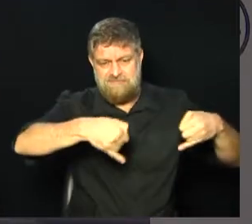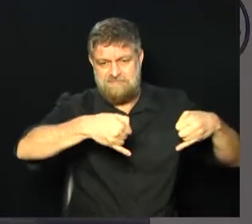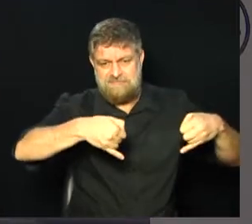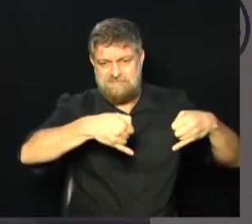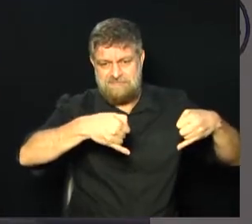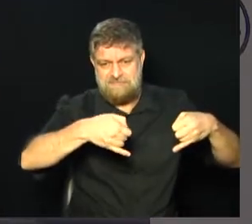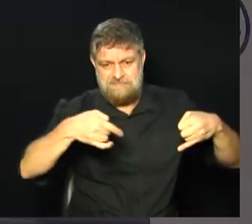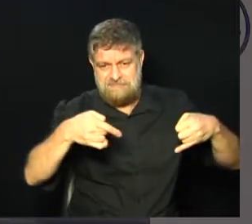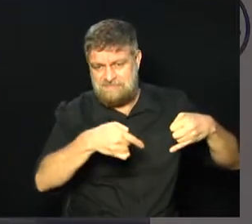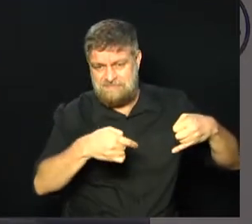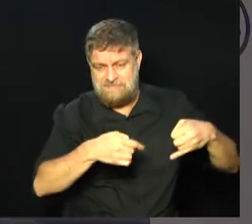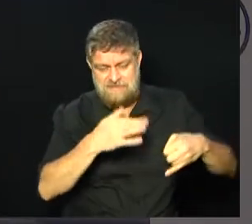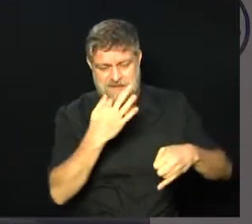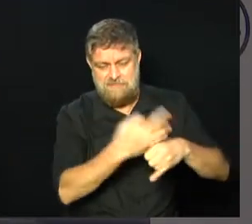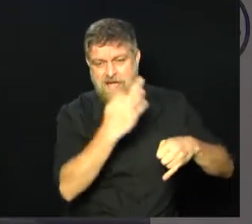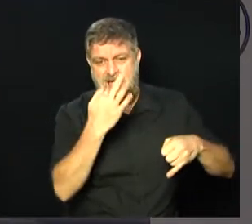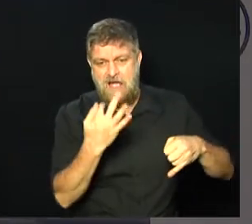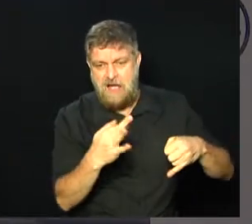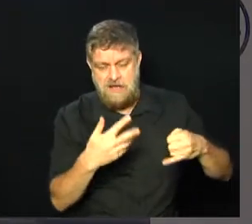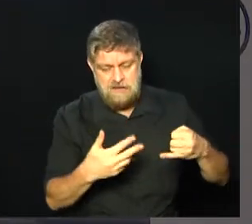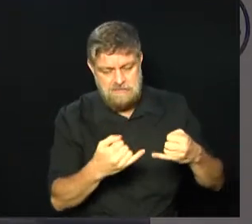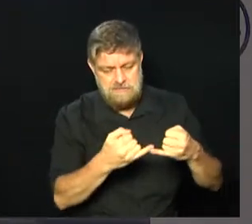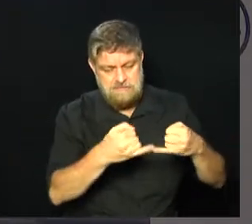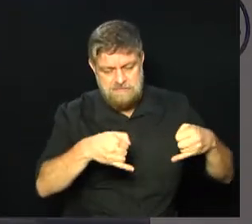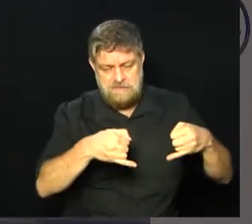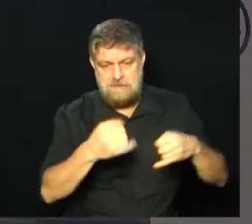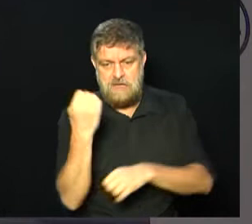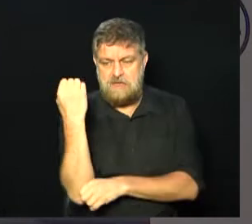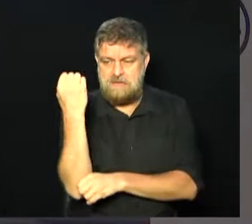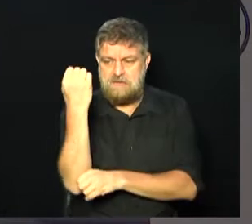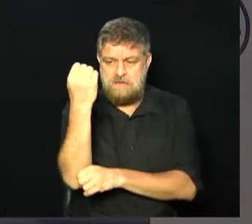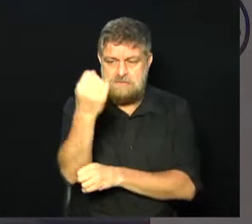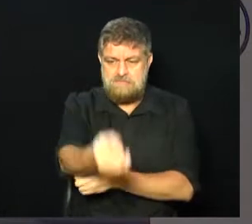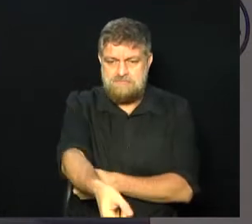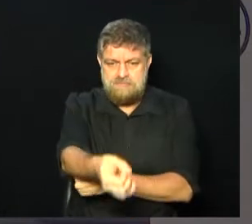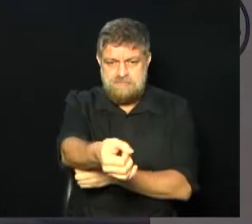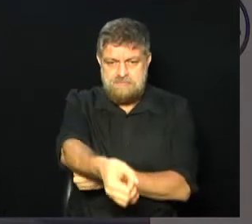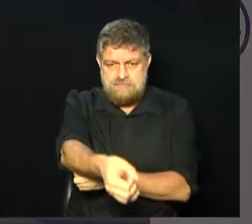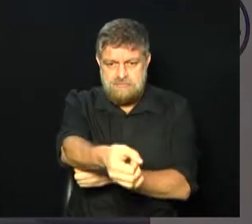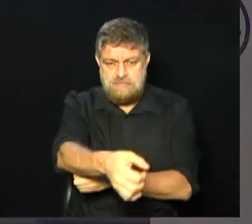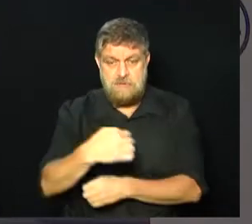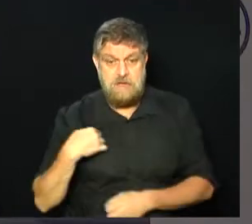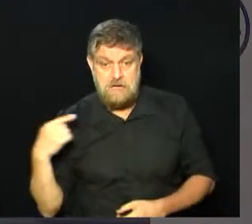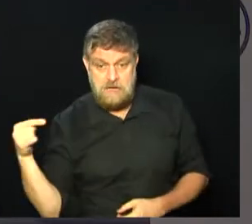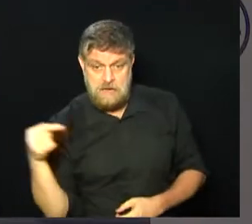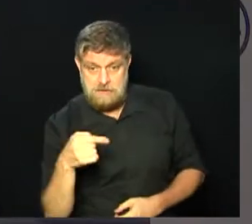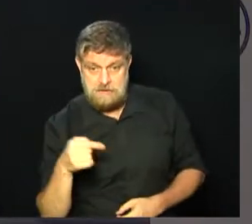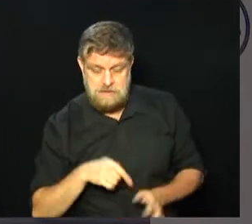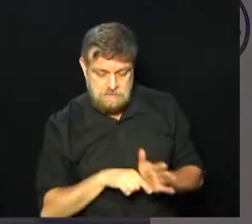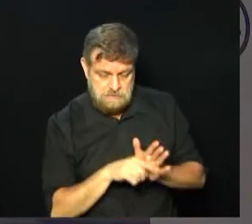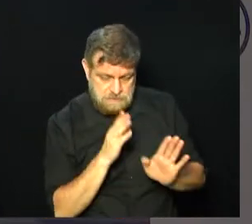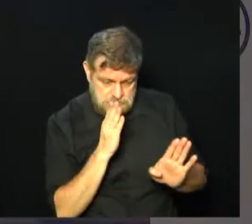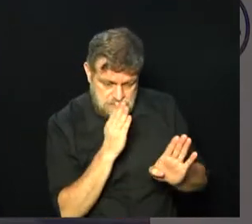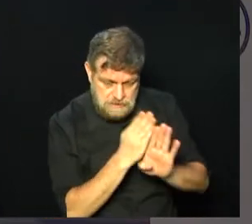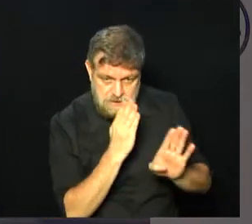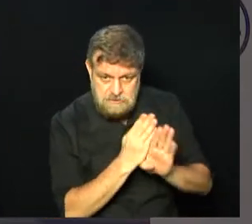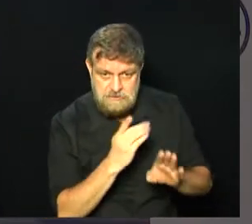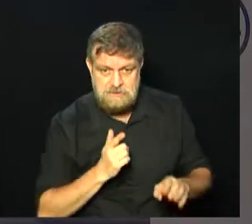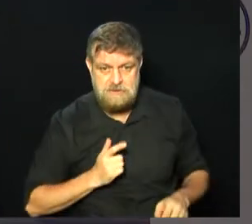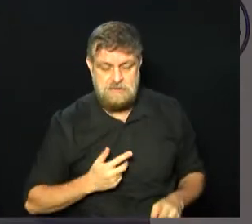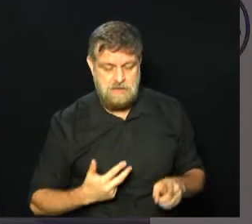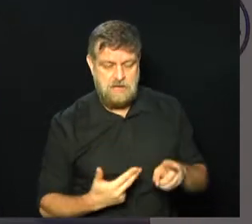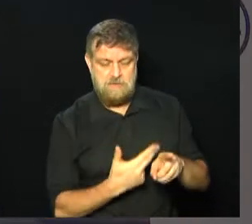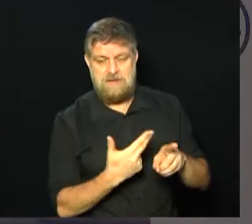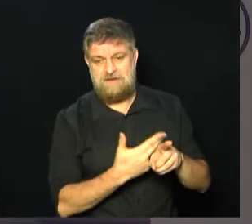acaba machucando o nervo e elevando a impotência. Então o diagnóstico precoce até facilita uma cirurgia menos agressiva. Em